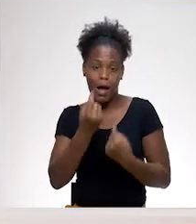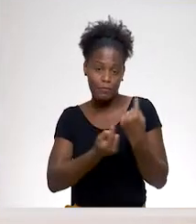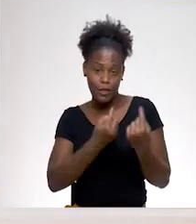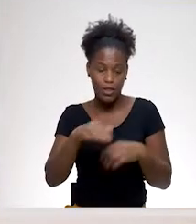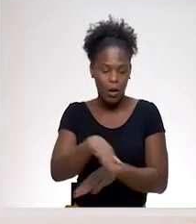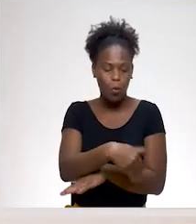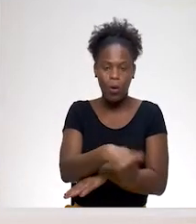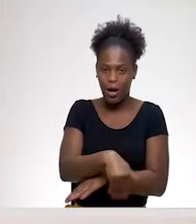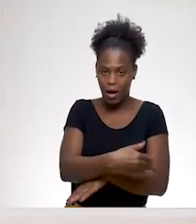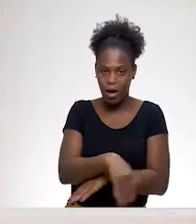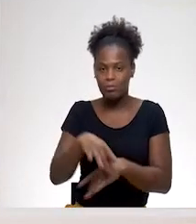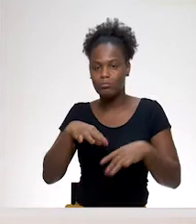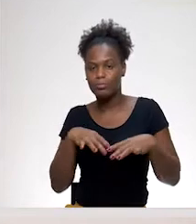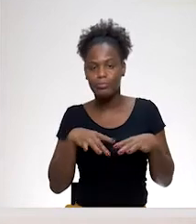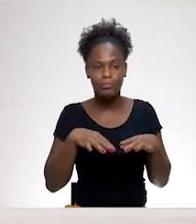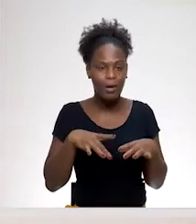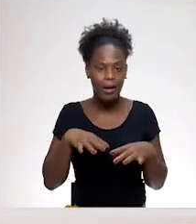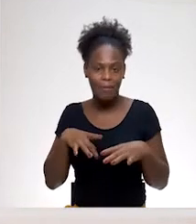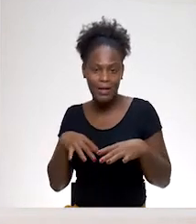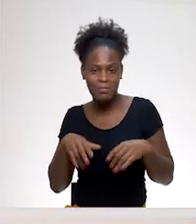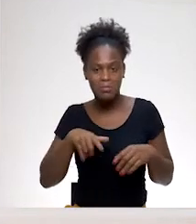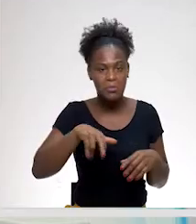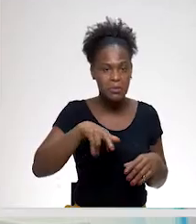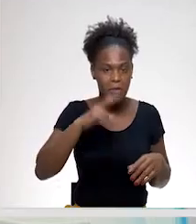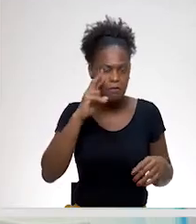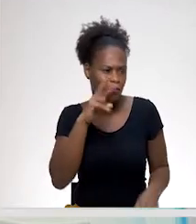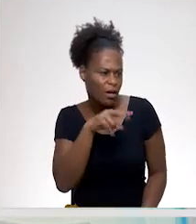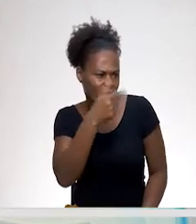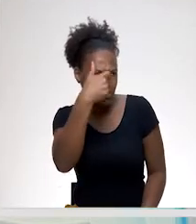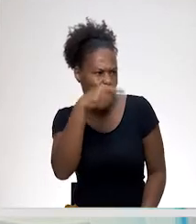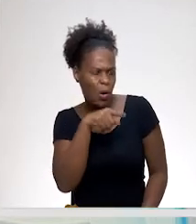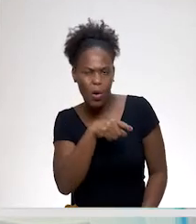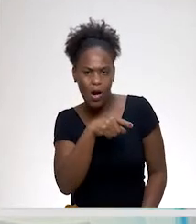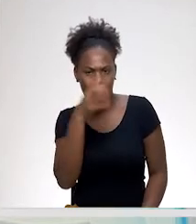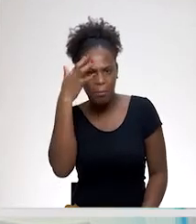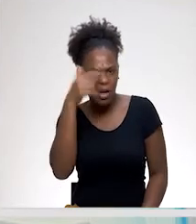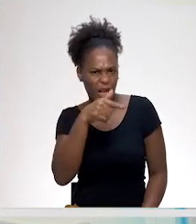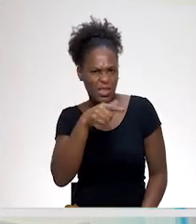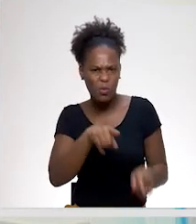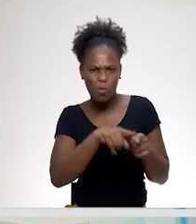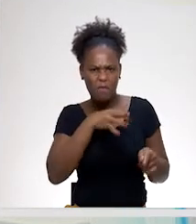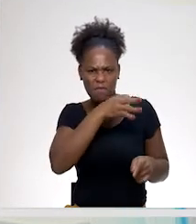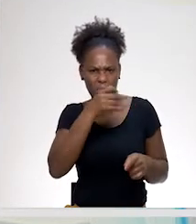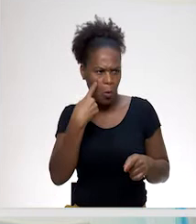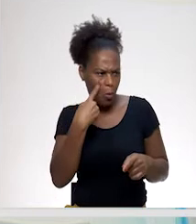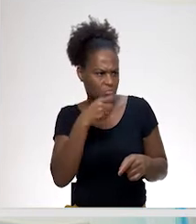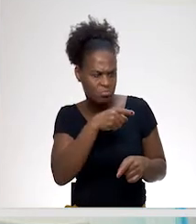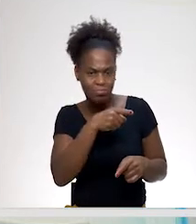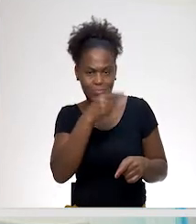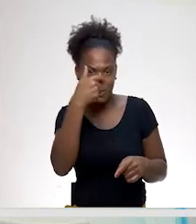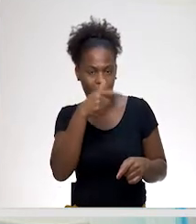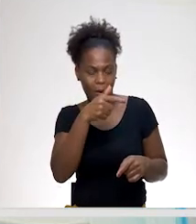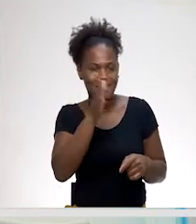Podemos alguma vez estar na rua, passeando, de repente dar de cara com uma pessoa que parece-nos familiar.